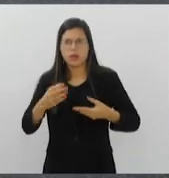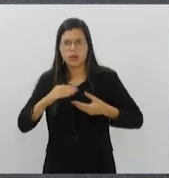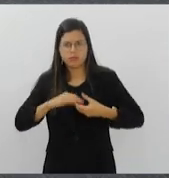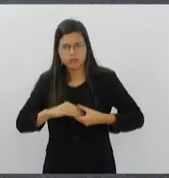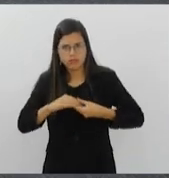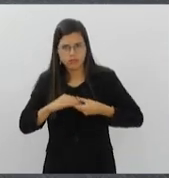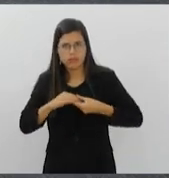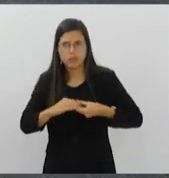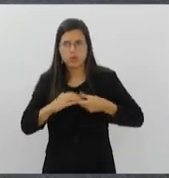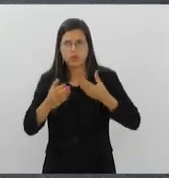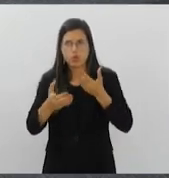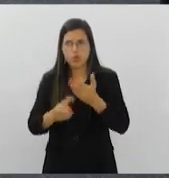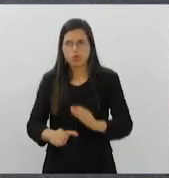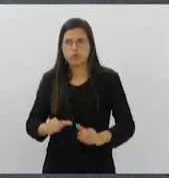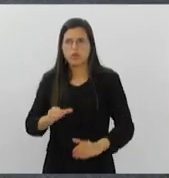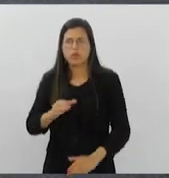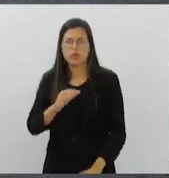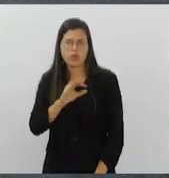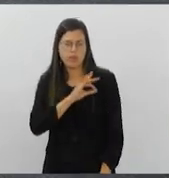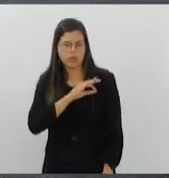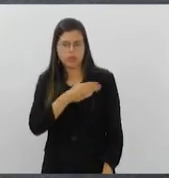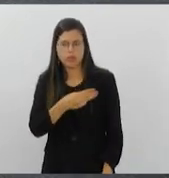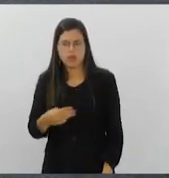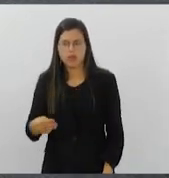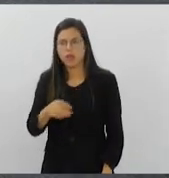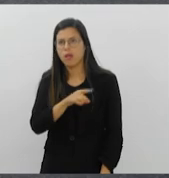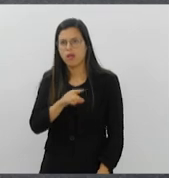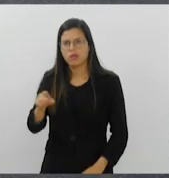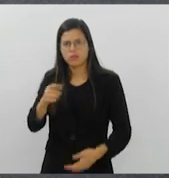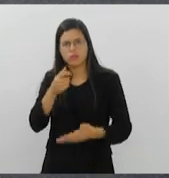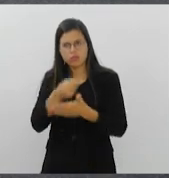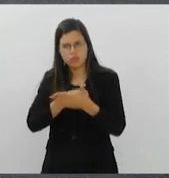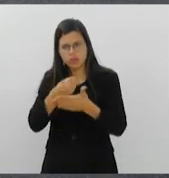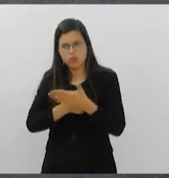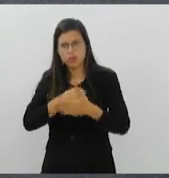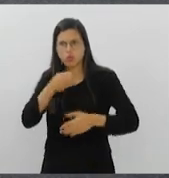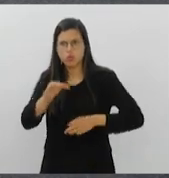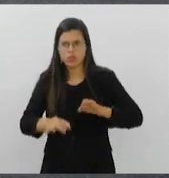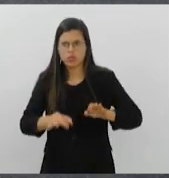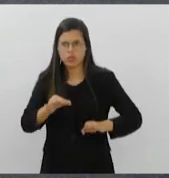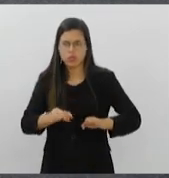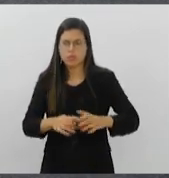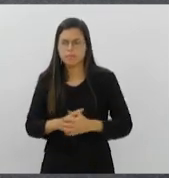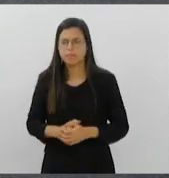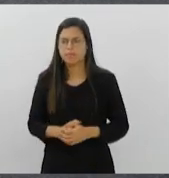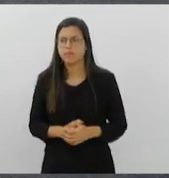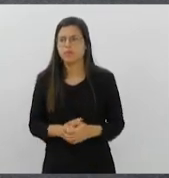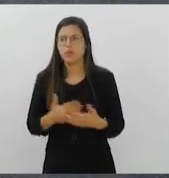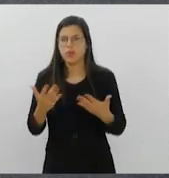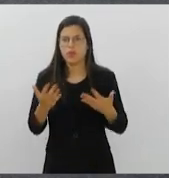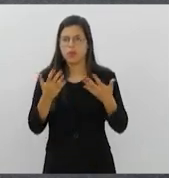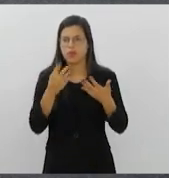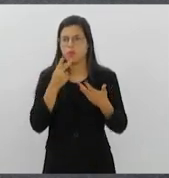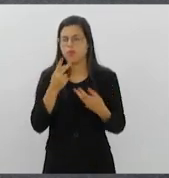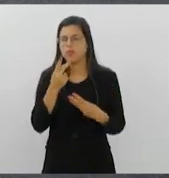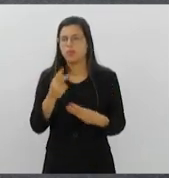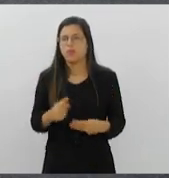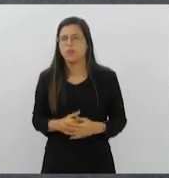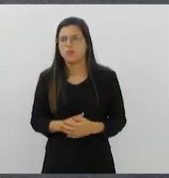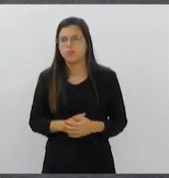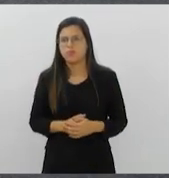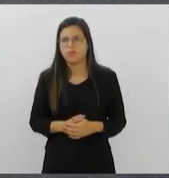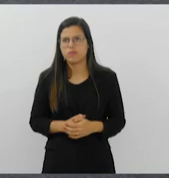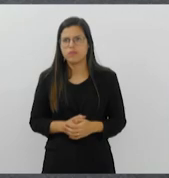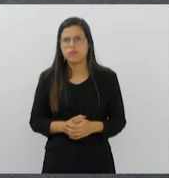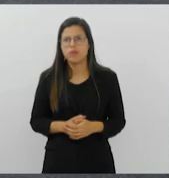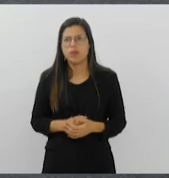da PM. Vocês estão na luta justa, contem conosco. Queria dizer que, nesse ponto, eu ouvi com